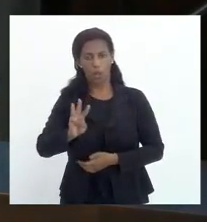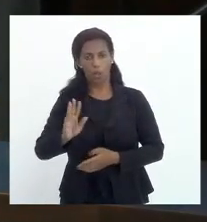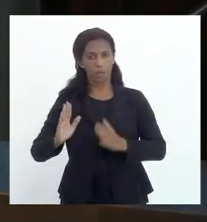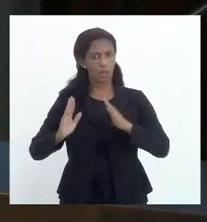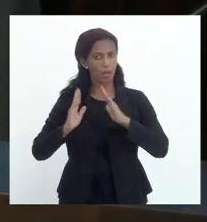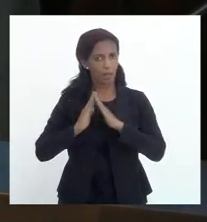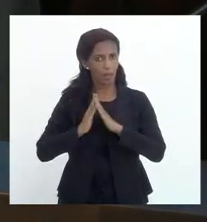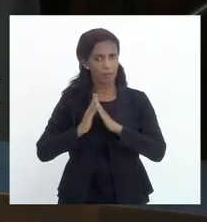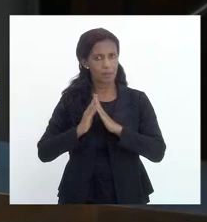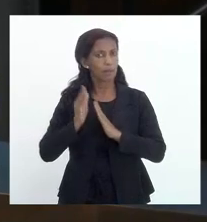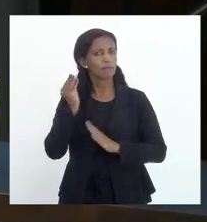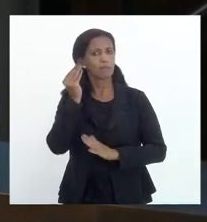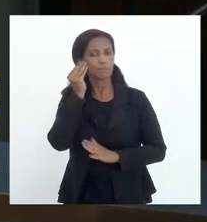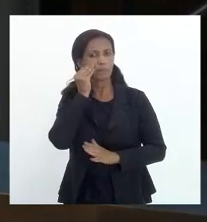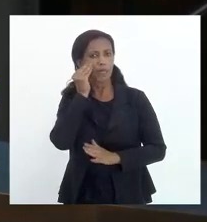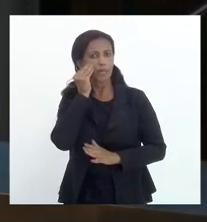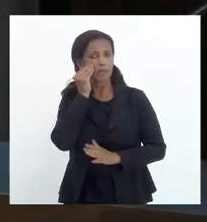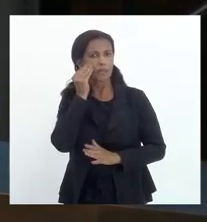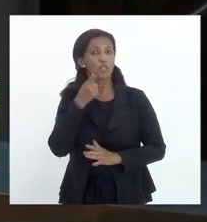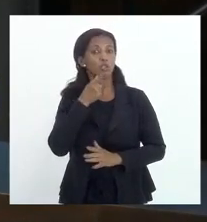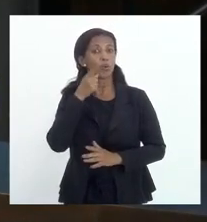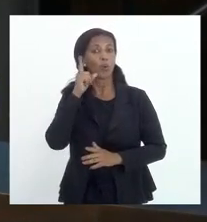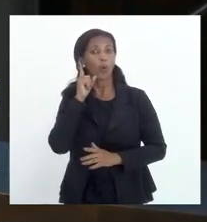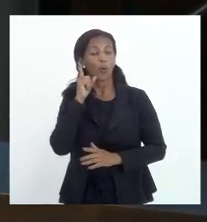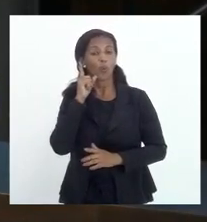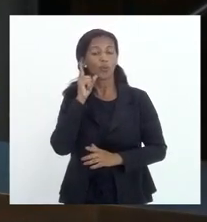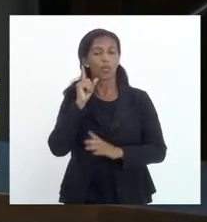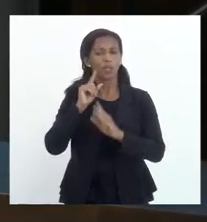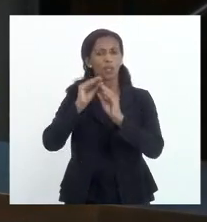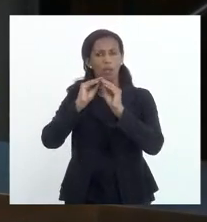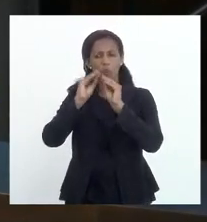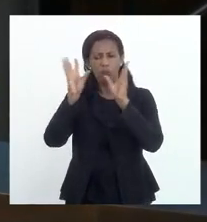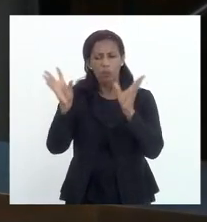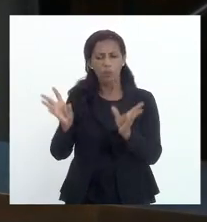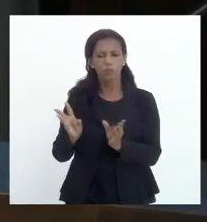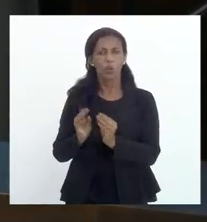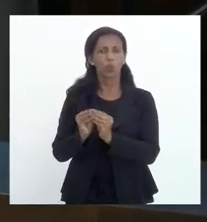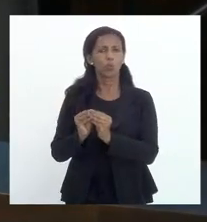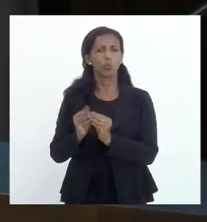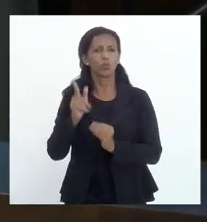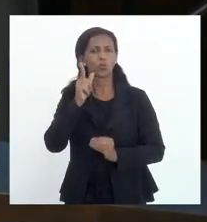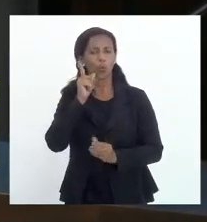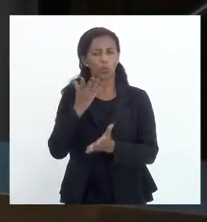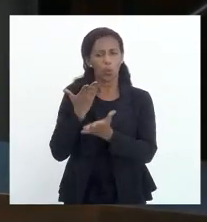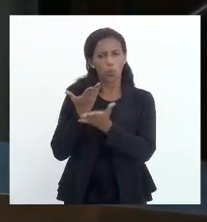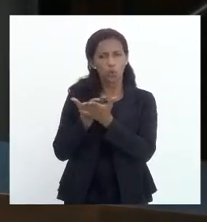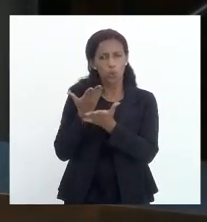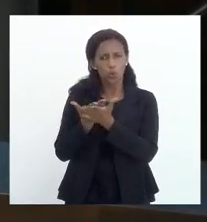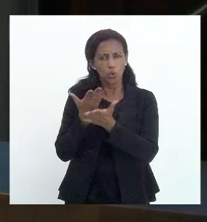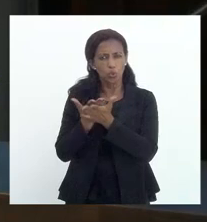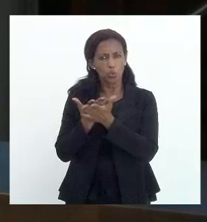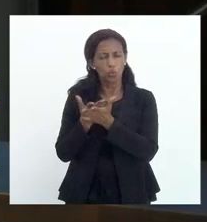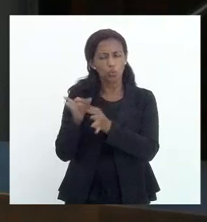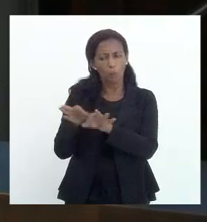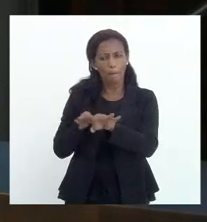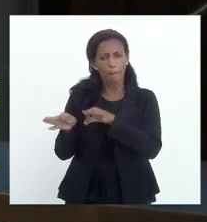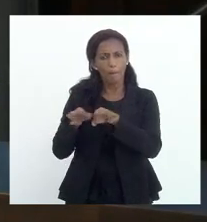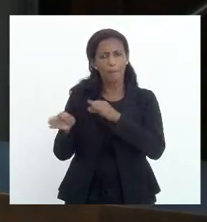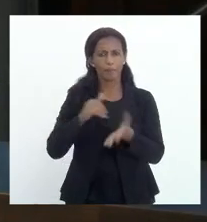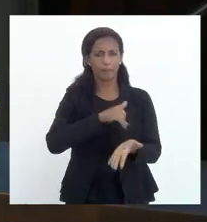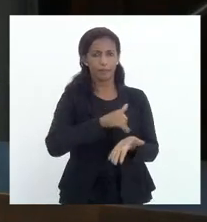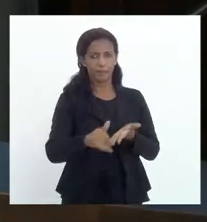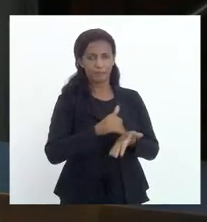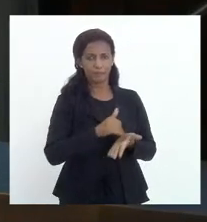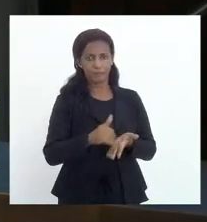no final, a nossa explanação sobre isso. E, ao mesmo tempo, os estudos econométricos que foram feitos na